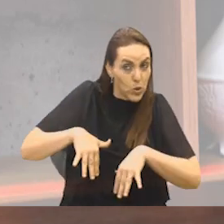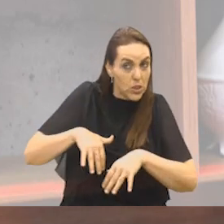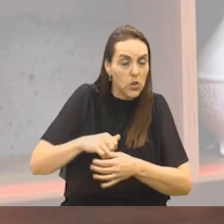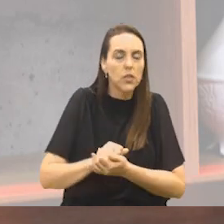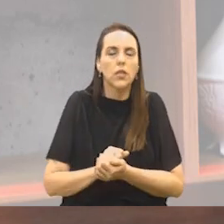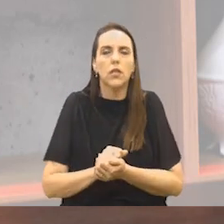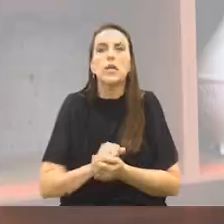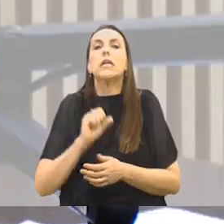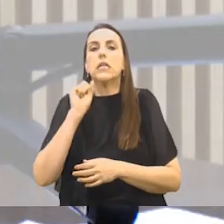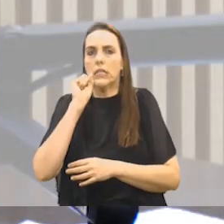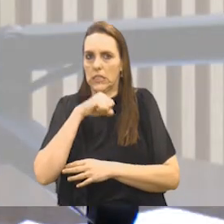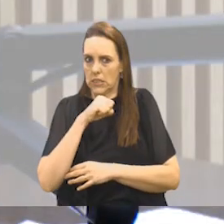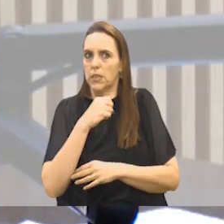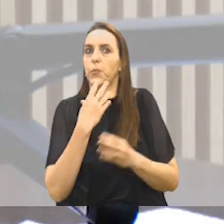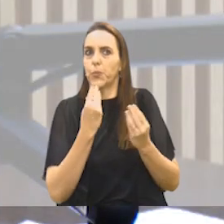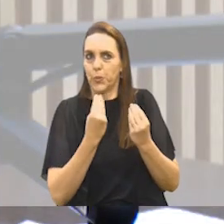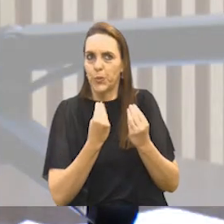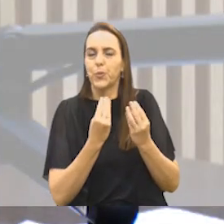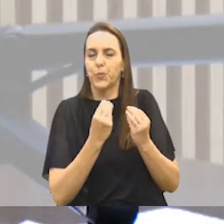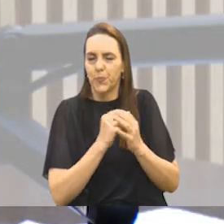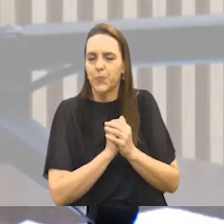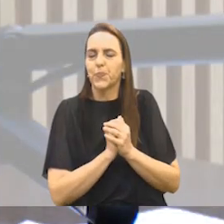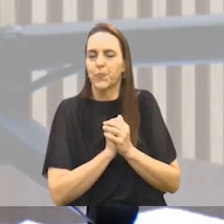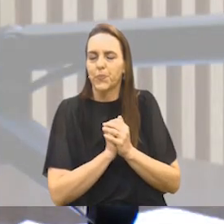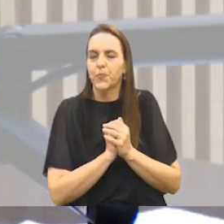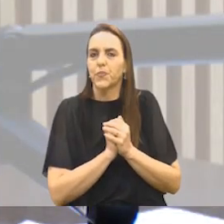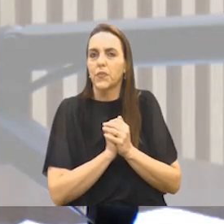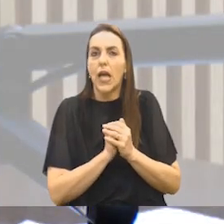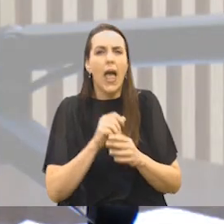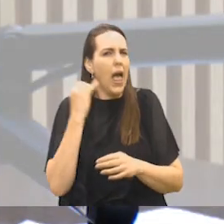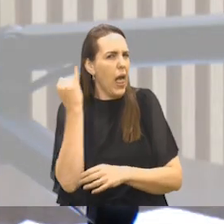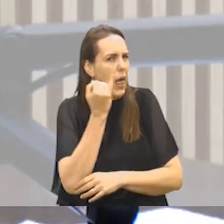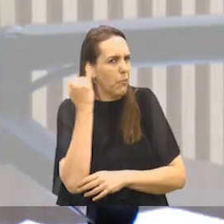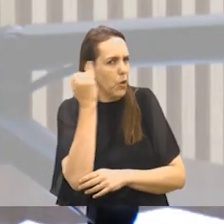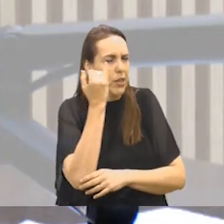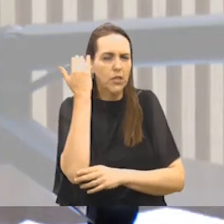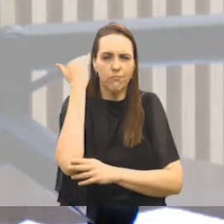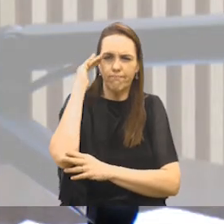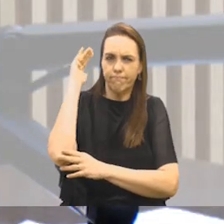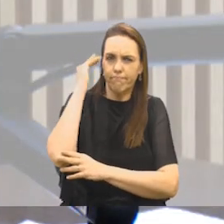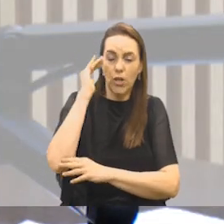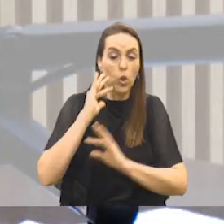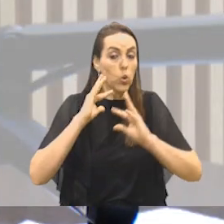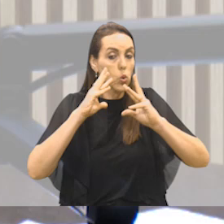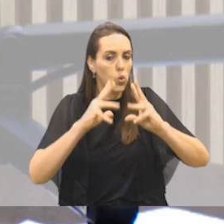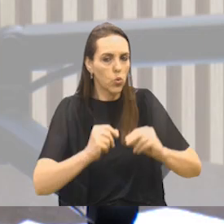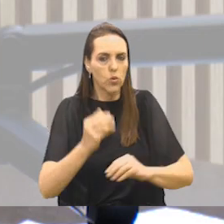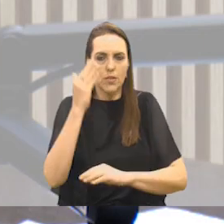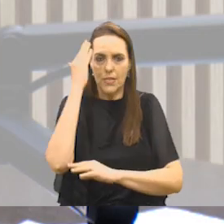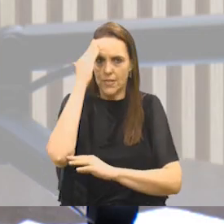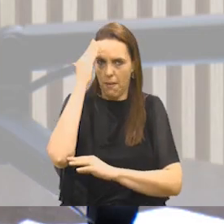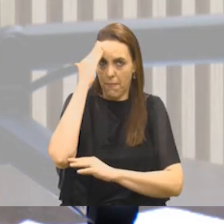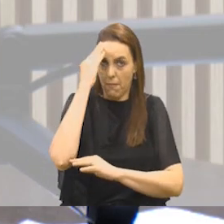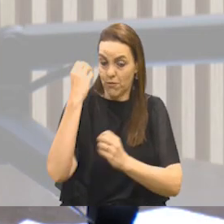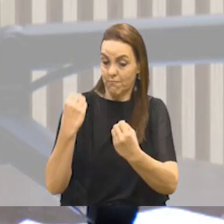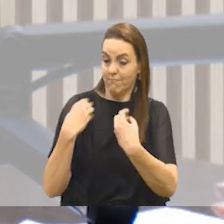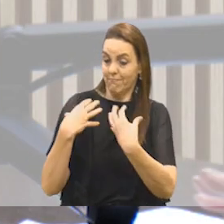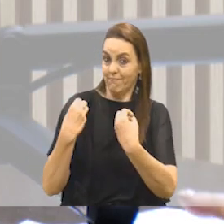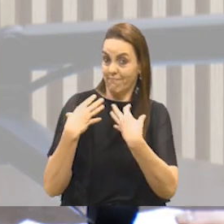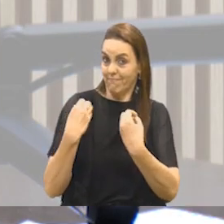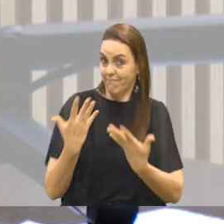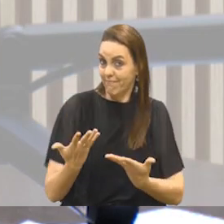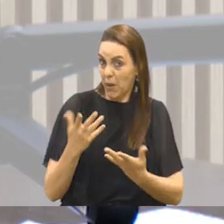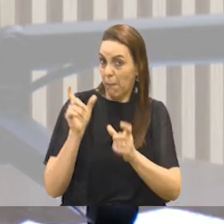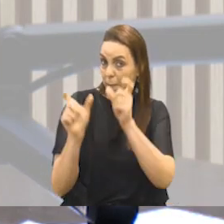prejudicar? Muito, muito. É importante nós entendermos que tudo que nós sabemos, nós aprendemos